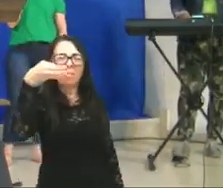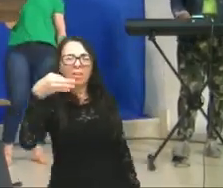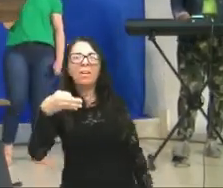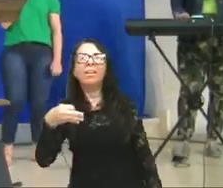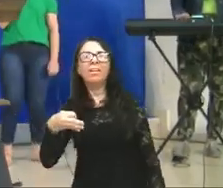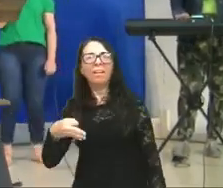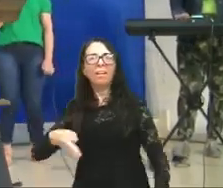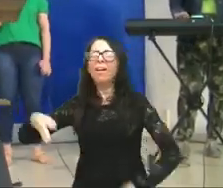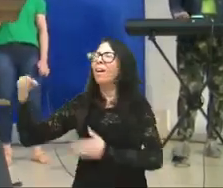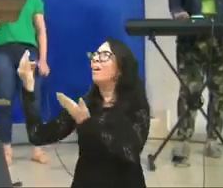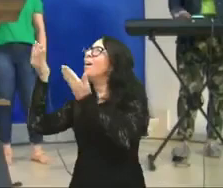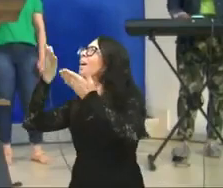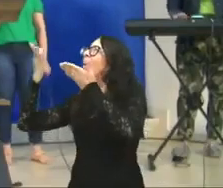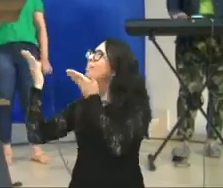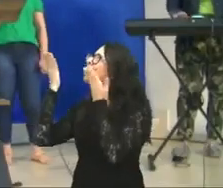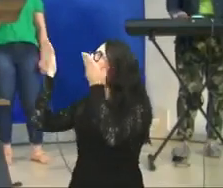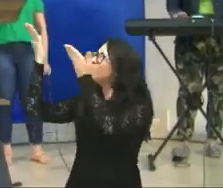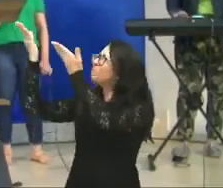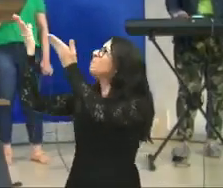santo.